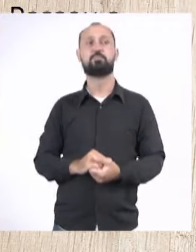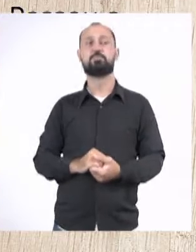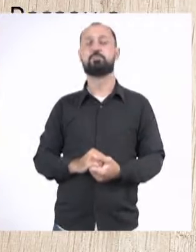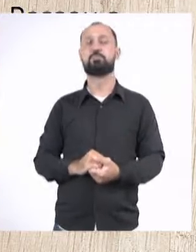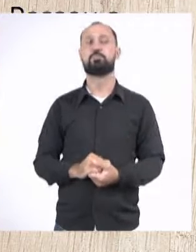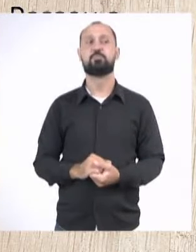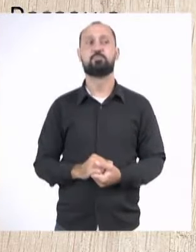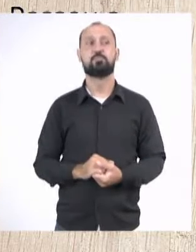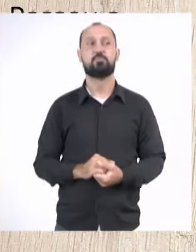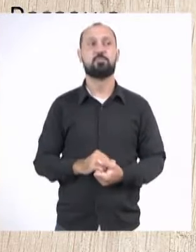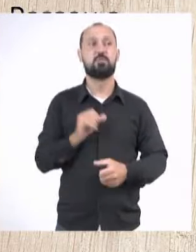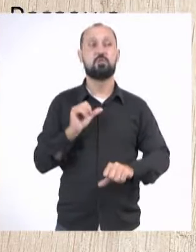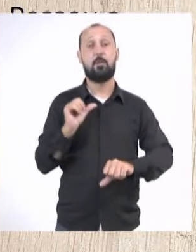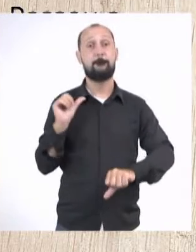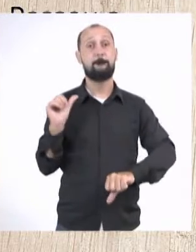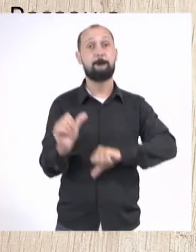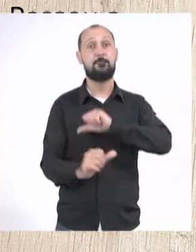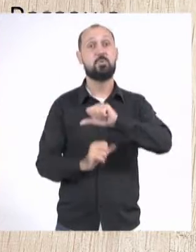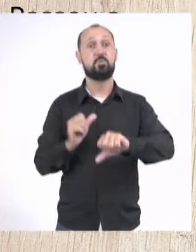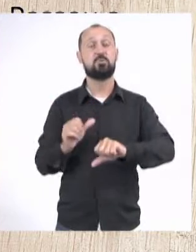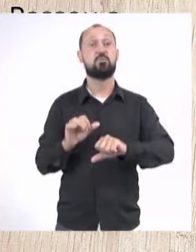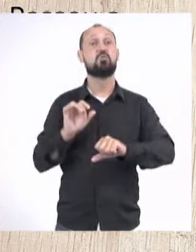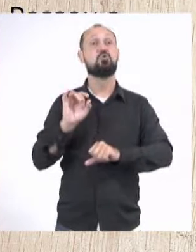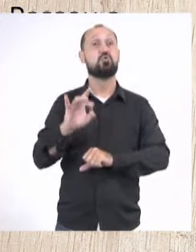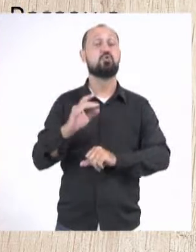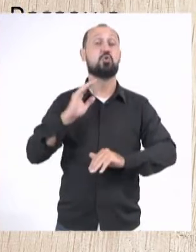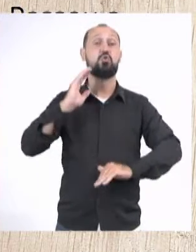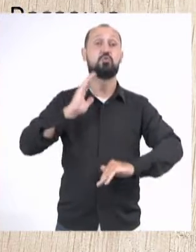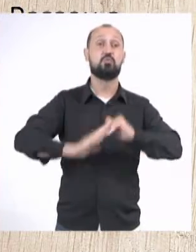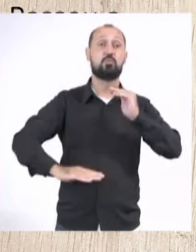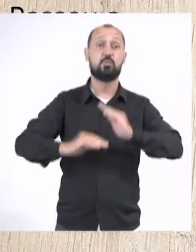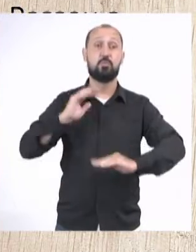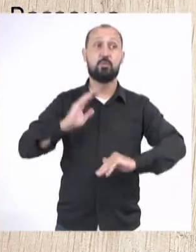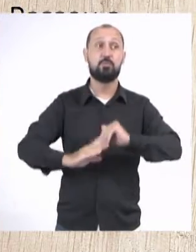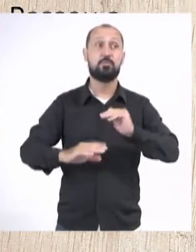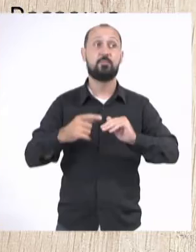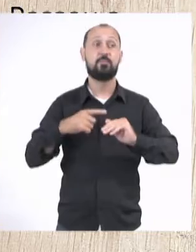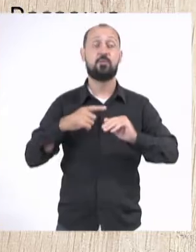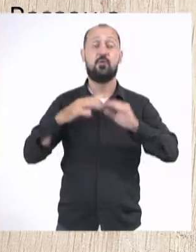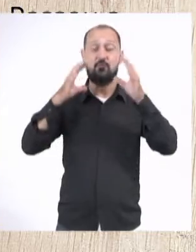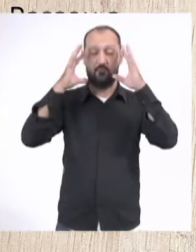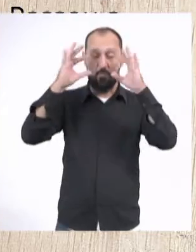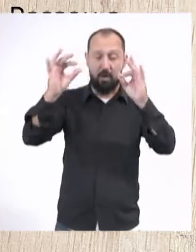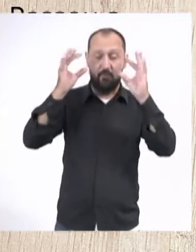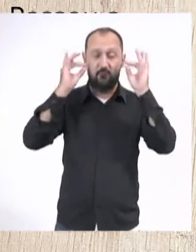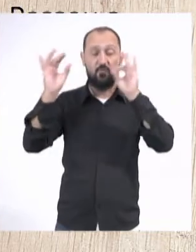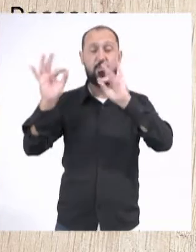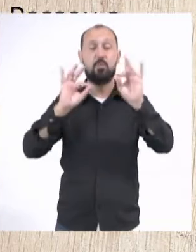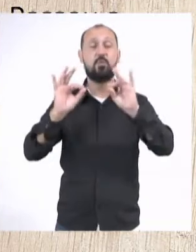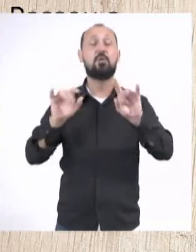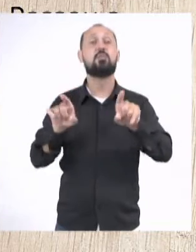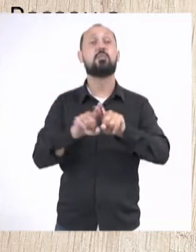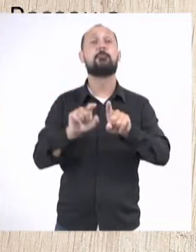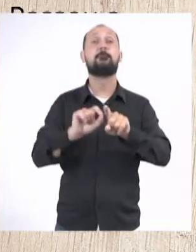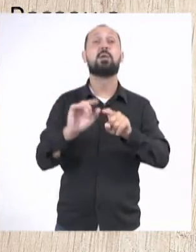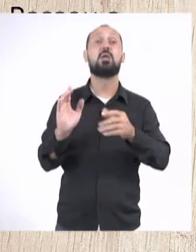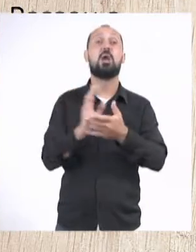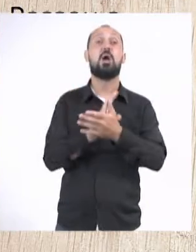E já mudou o público-alvo, né? Além dos trabalhadores formais e informais, passou a atender a